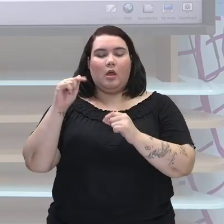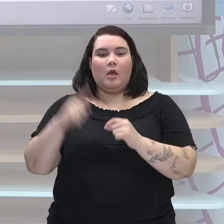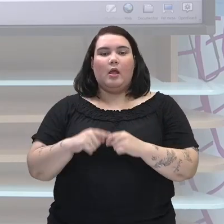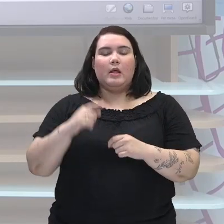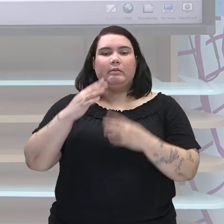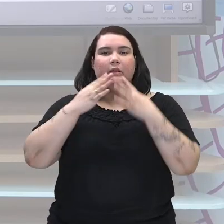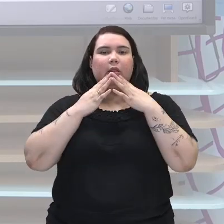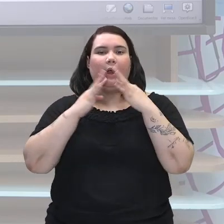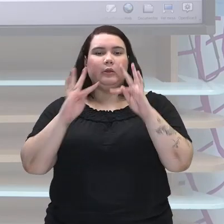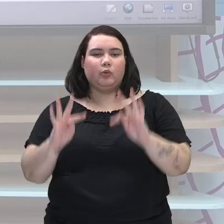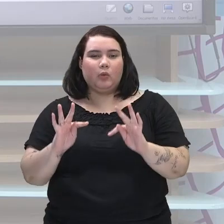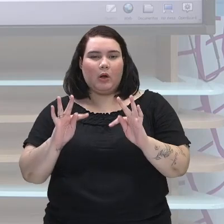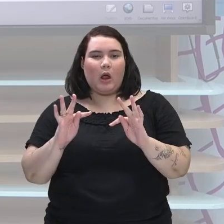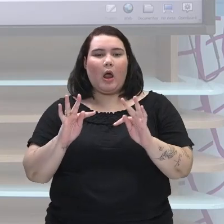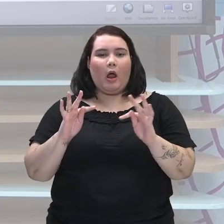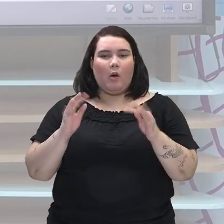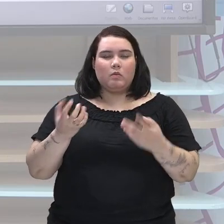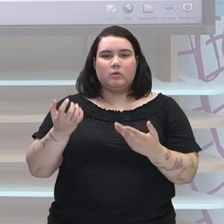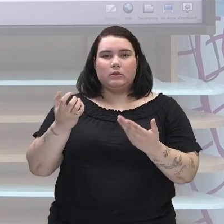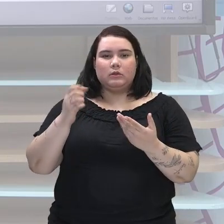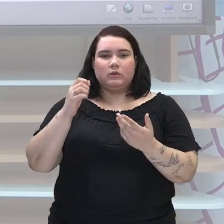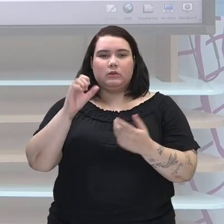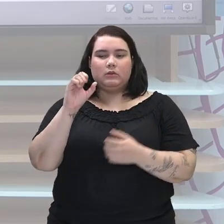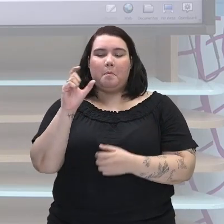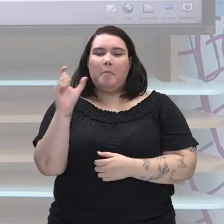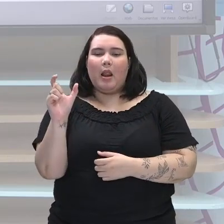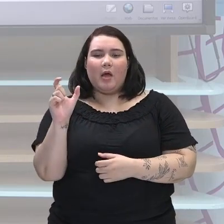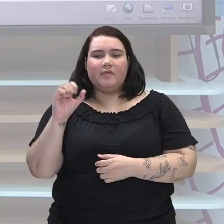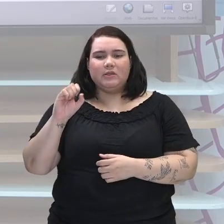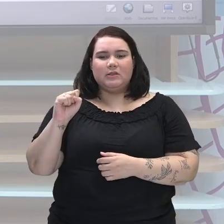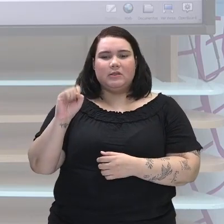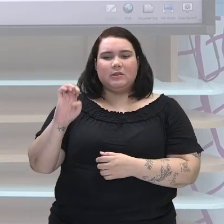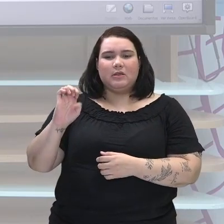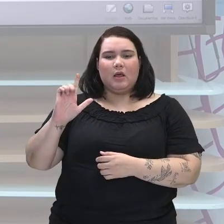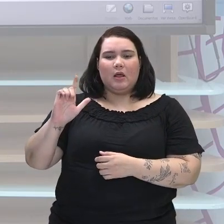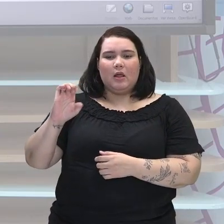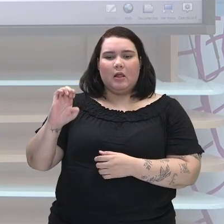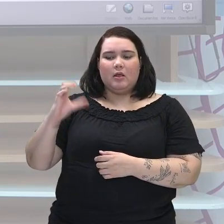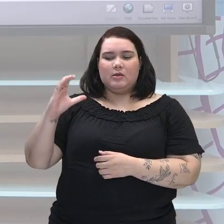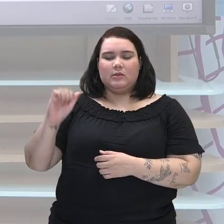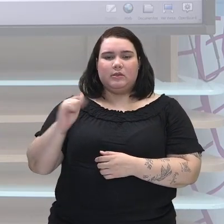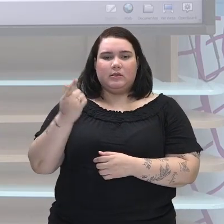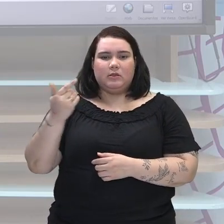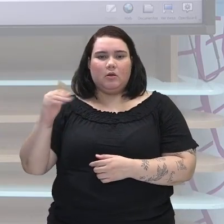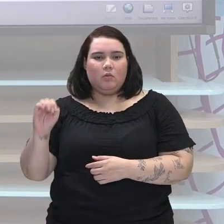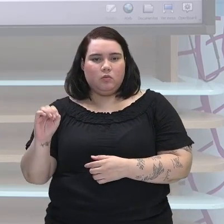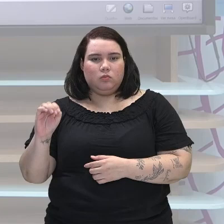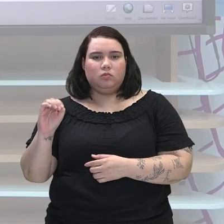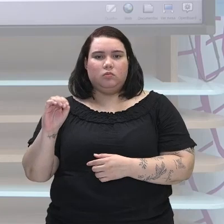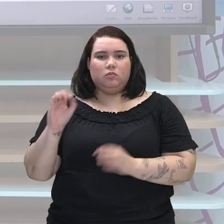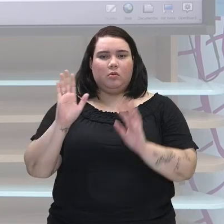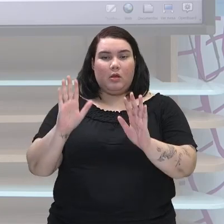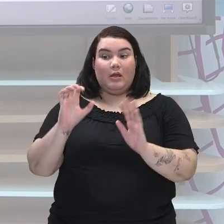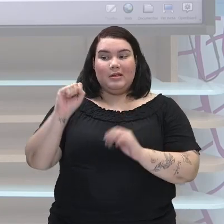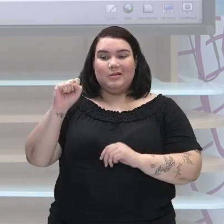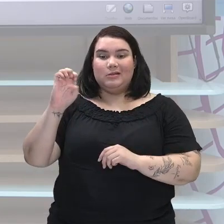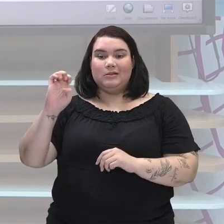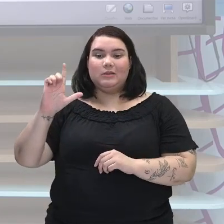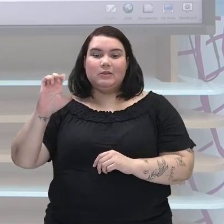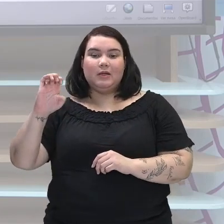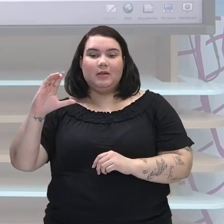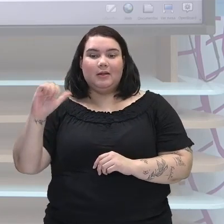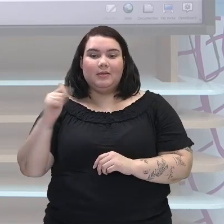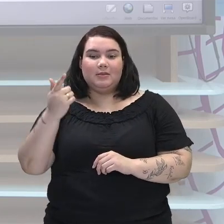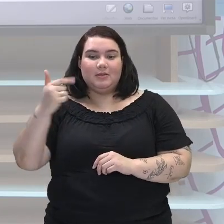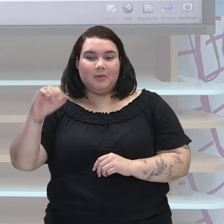seleção natural, né? Vamos compreender o termo seleção. Quando falamos de seleção brasileira, é o quê? A